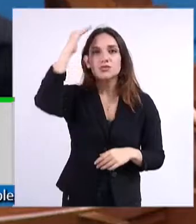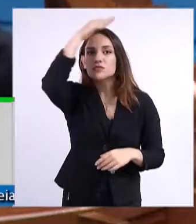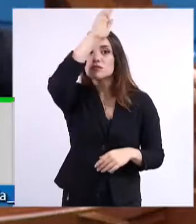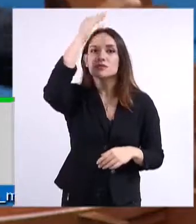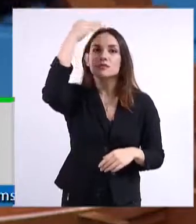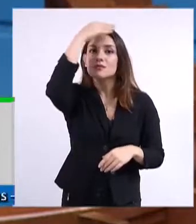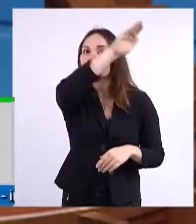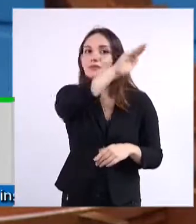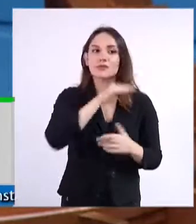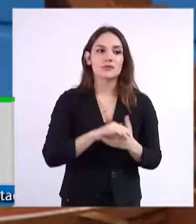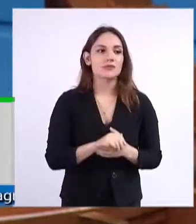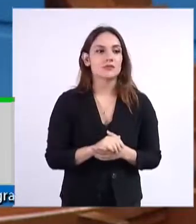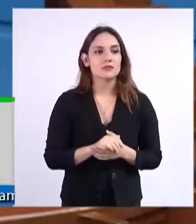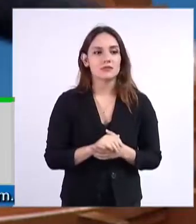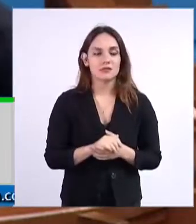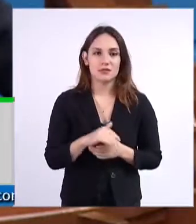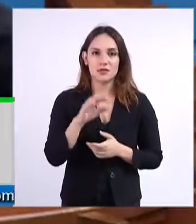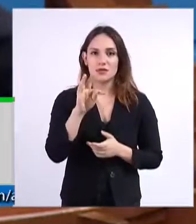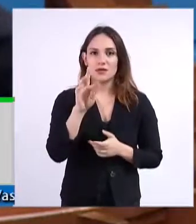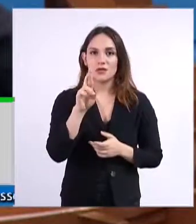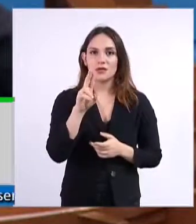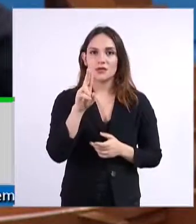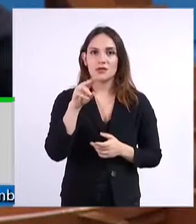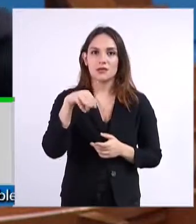O cara quis fazer bonito.